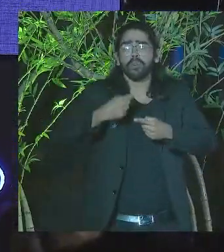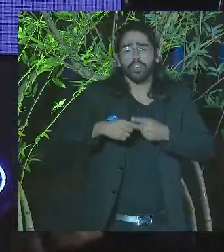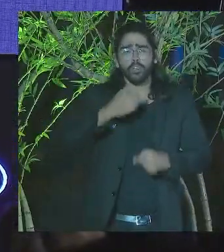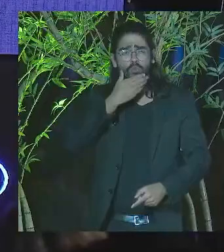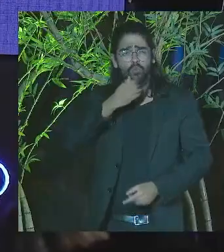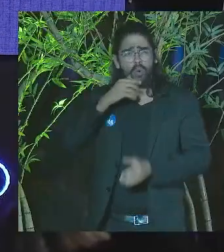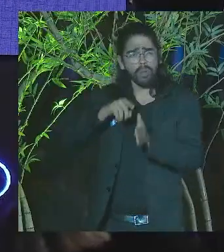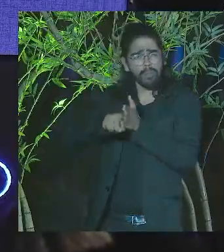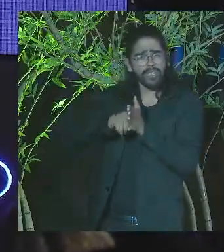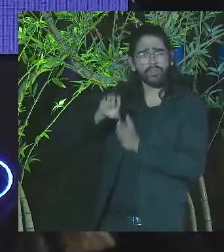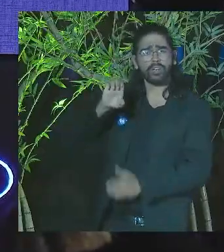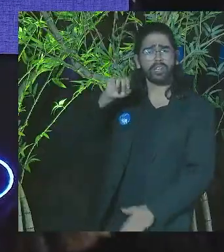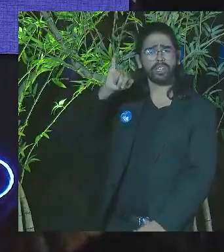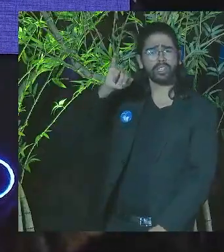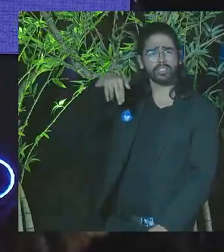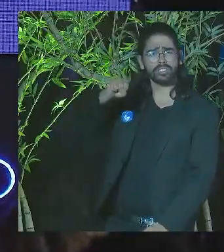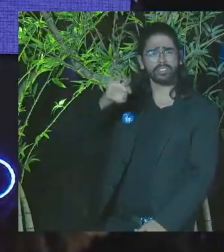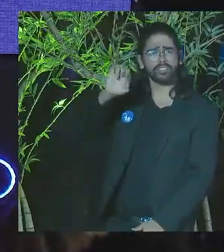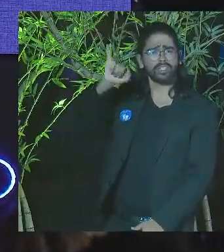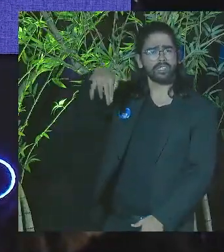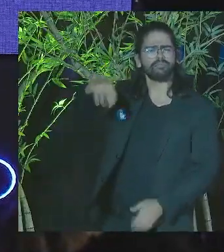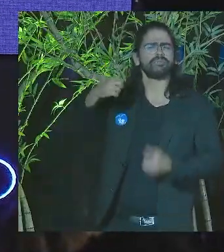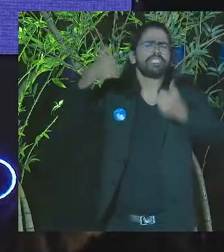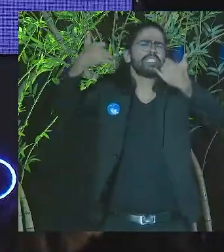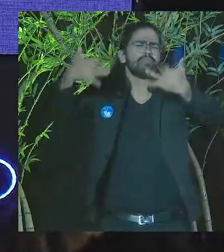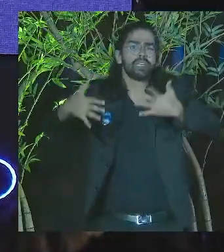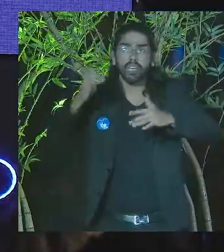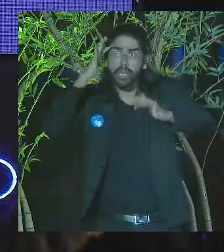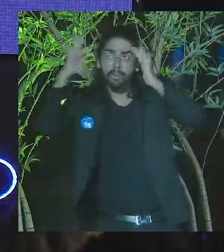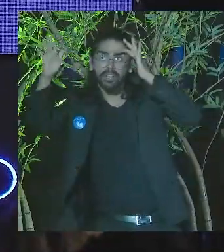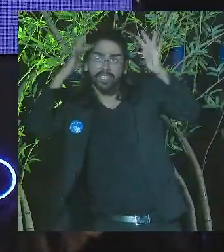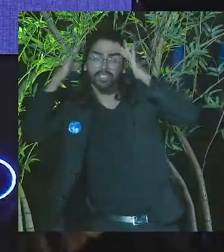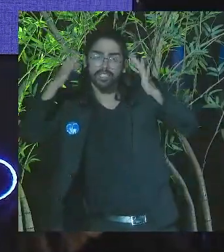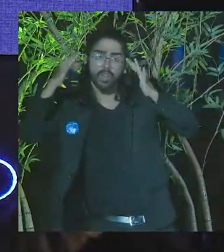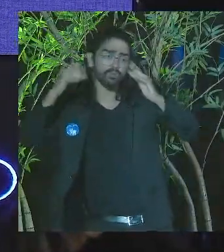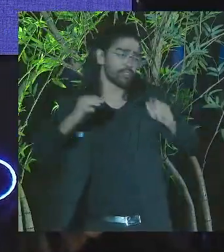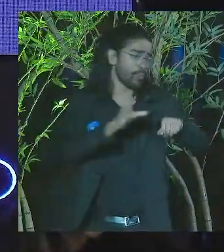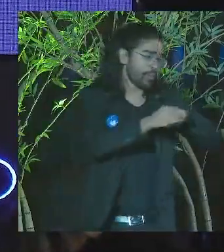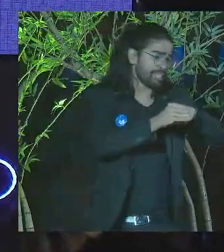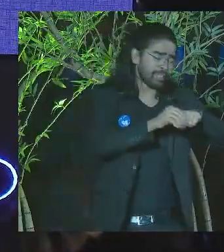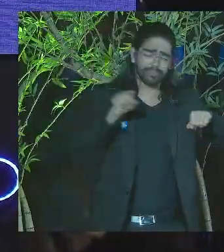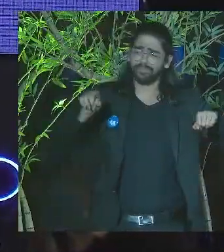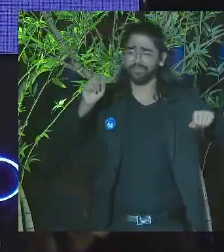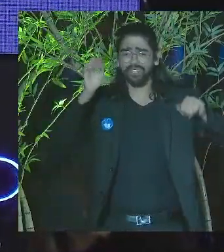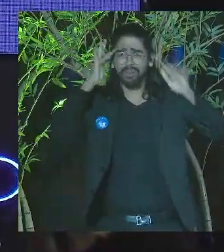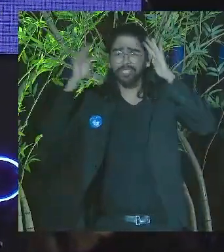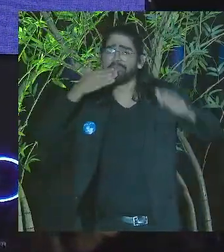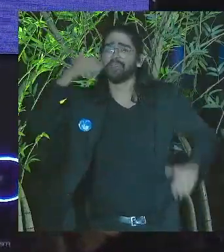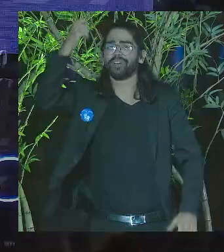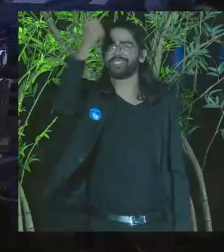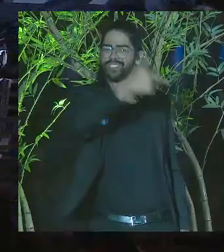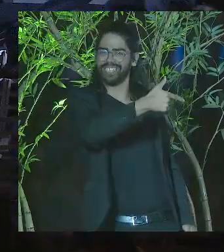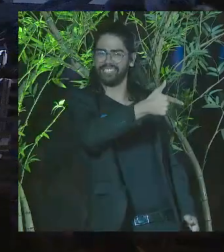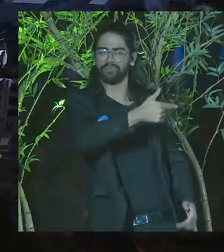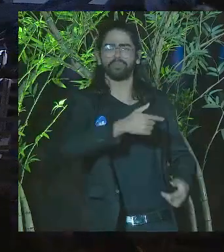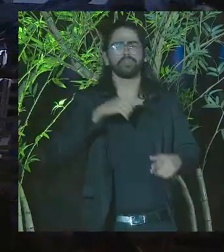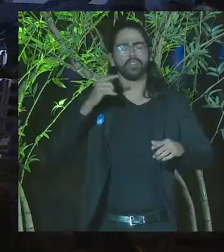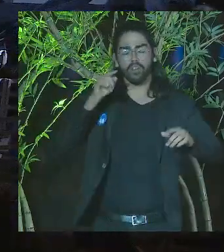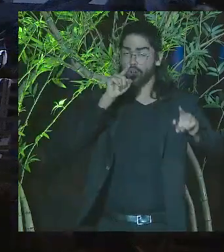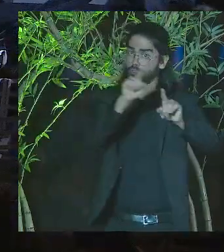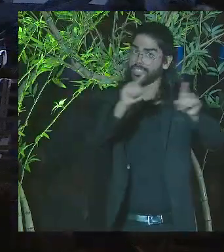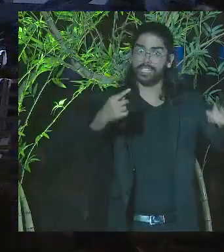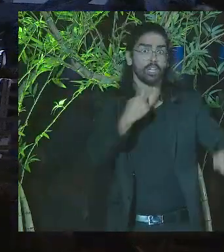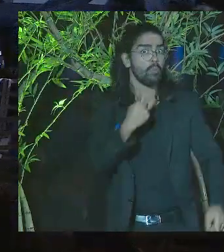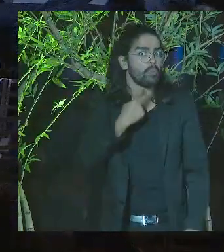imaginação é melhor que o conhecimento. E eu preciso que vocês não pensem, tá, num carro